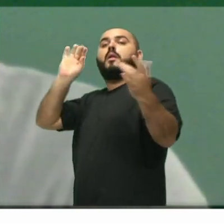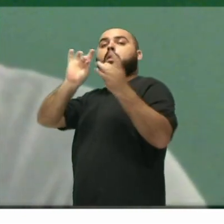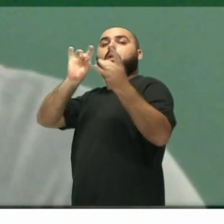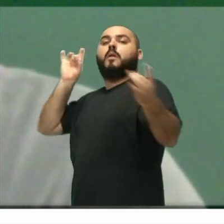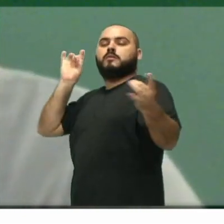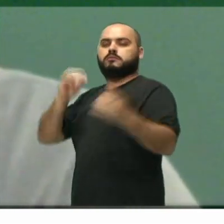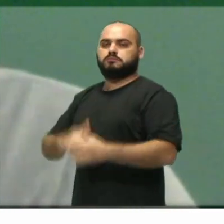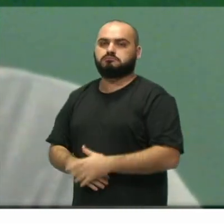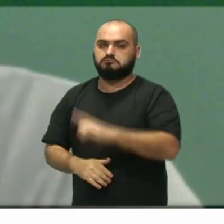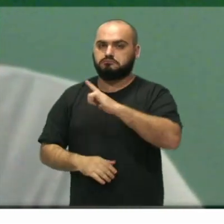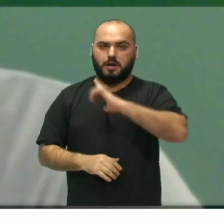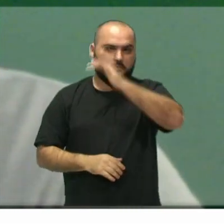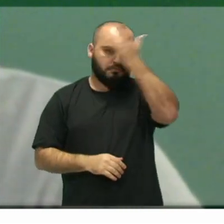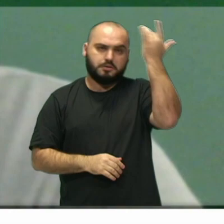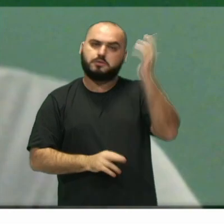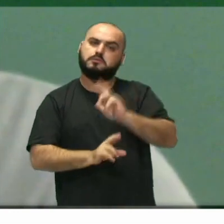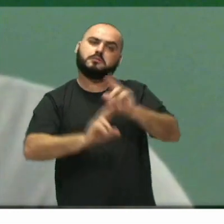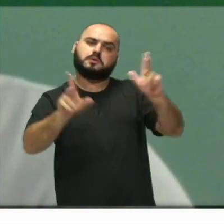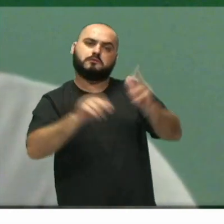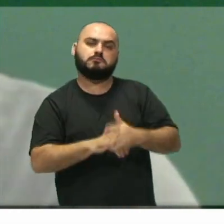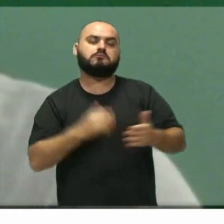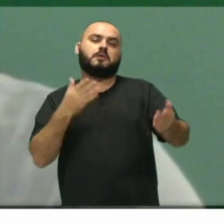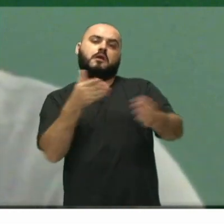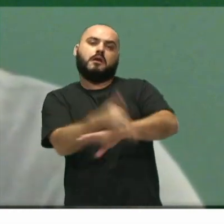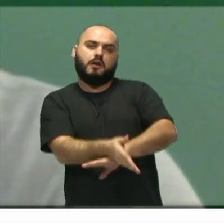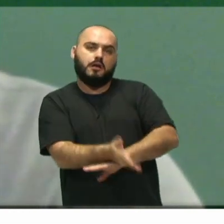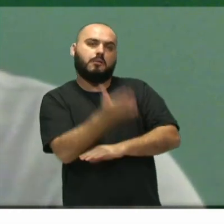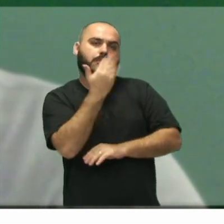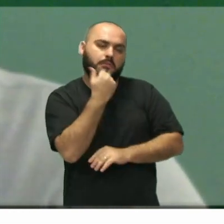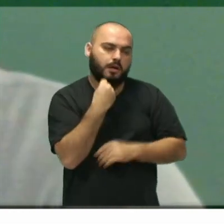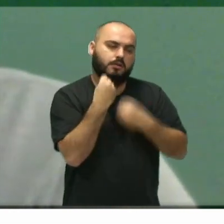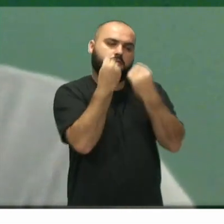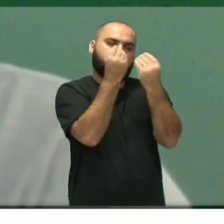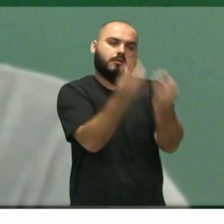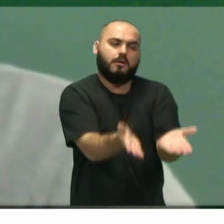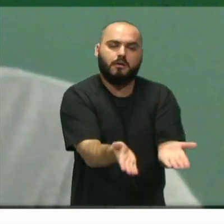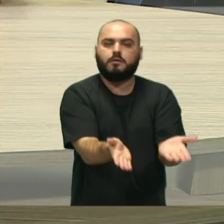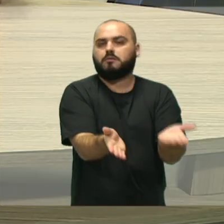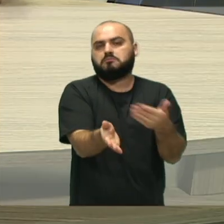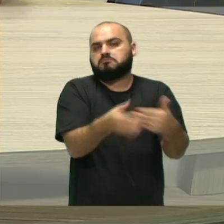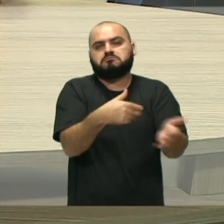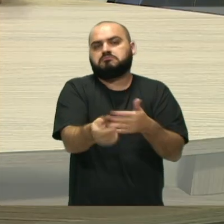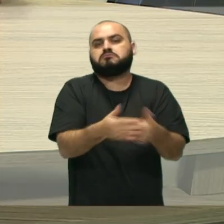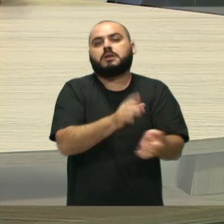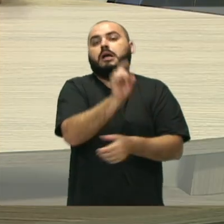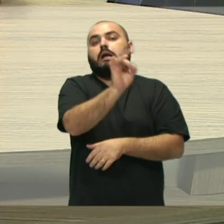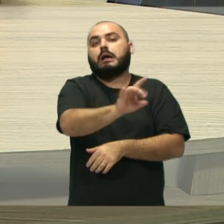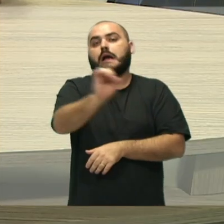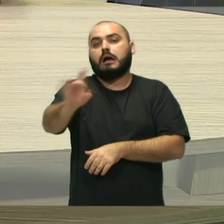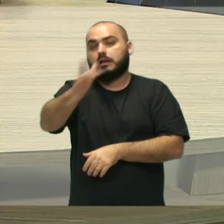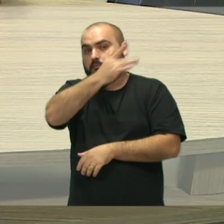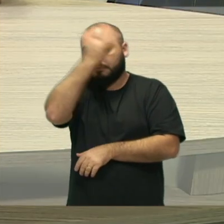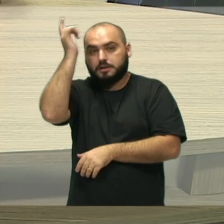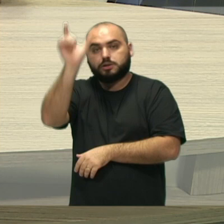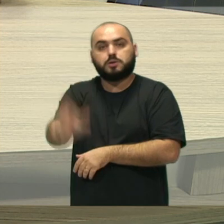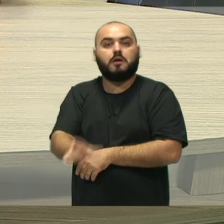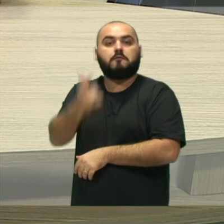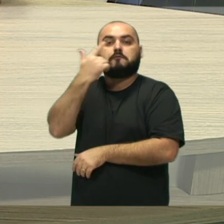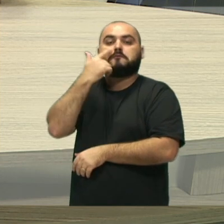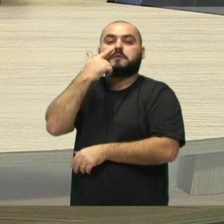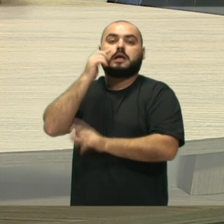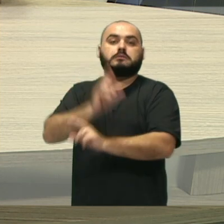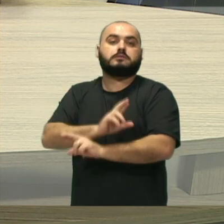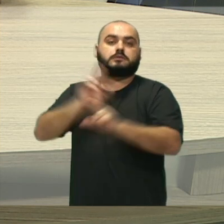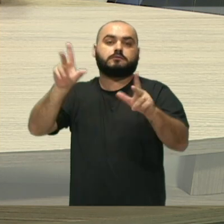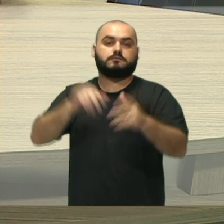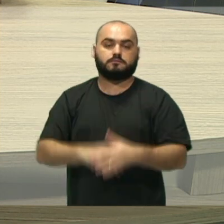Tem pessoas que já encaram de uma forma diferente, entram, levam a comida, enfim. Cada pessoa tem uma leitura diferente disso e a gente